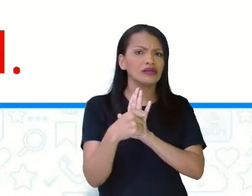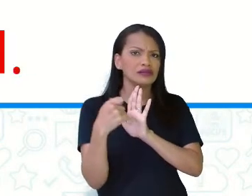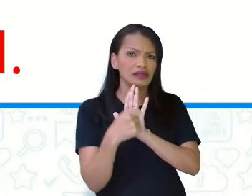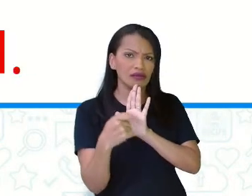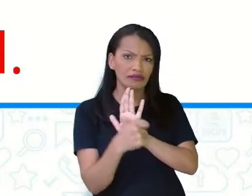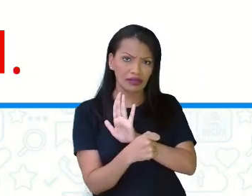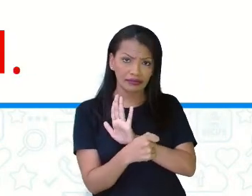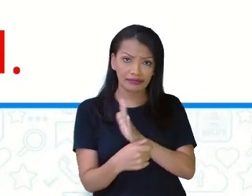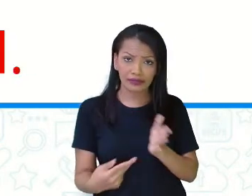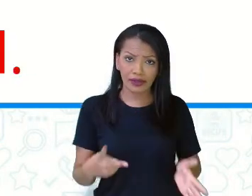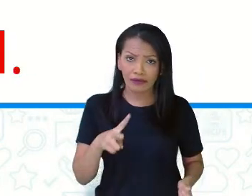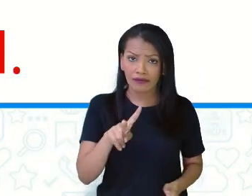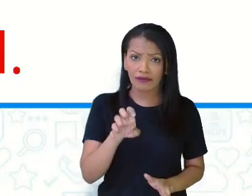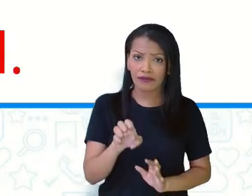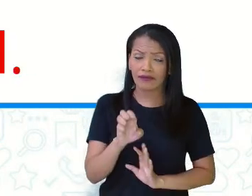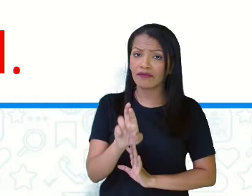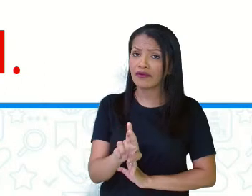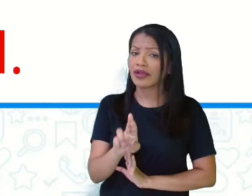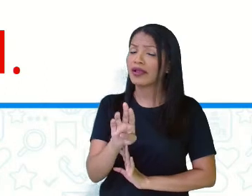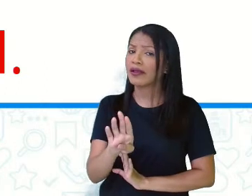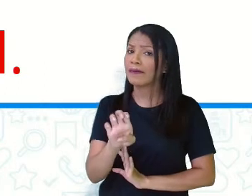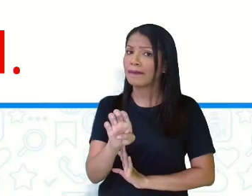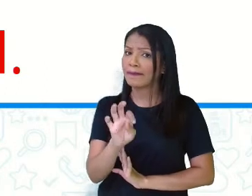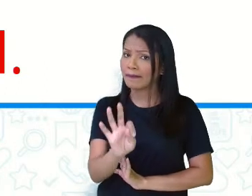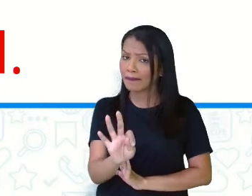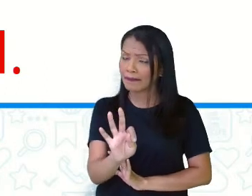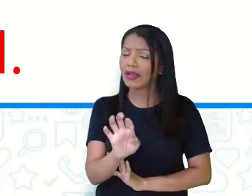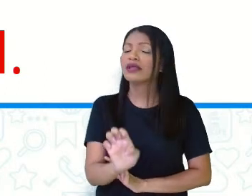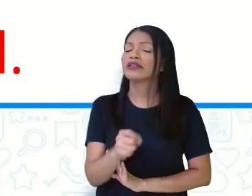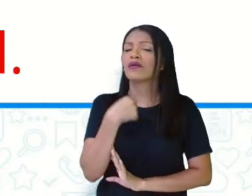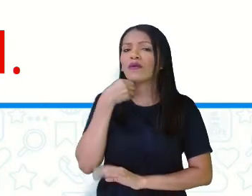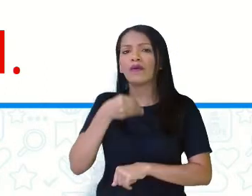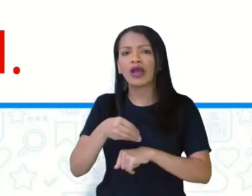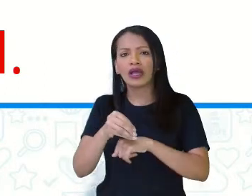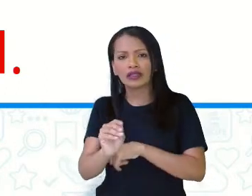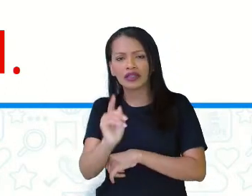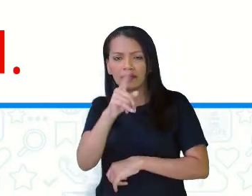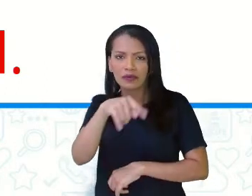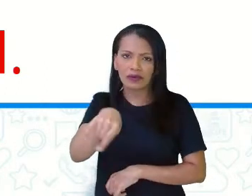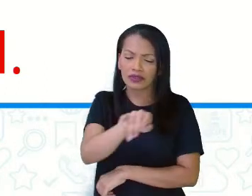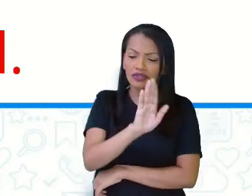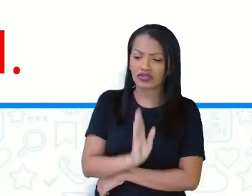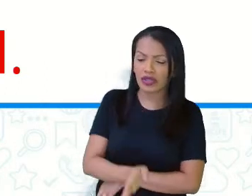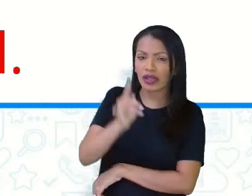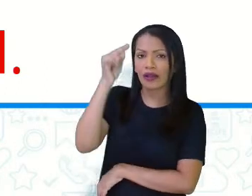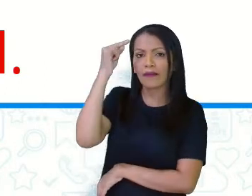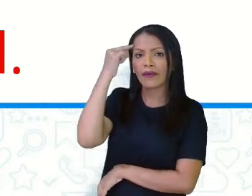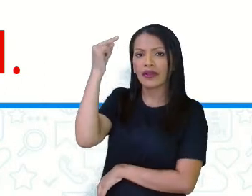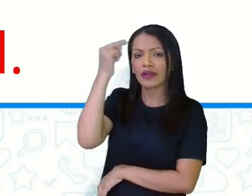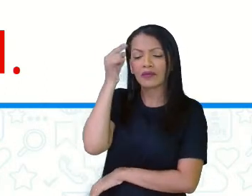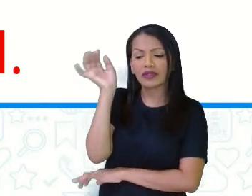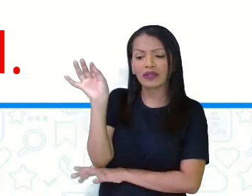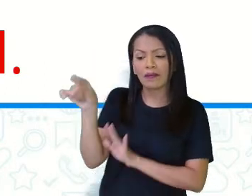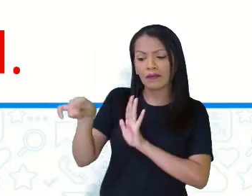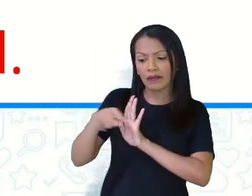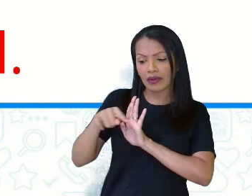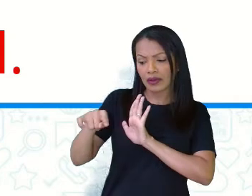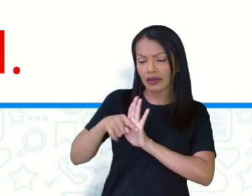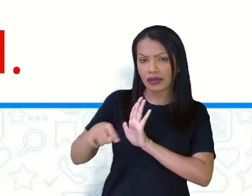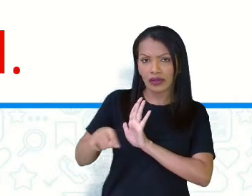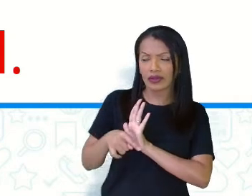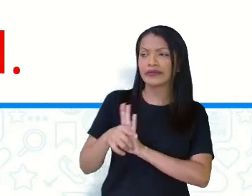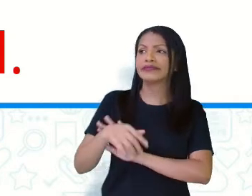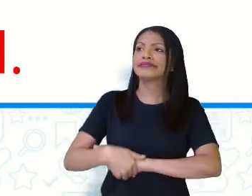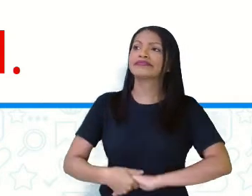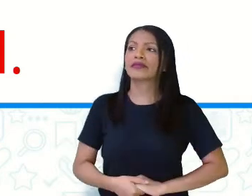sobre ele. E aí eu vou dar algumas dicas para que a gente possa já ir encaminhando o pensamento, o planejamento para esse